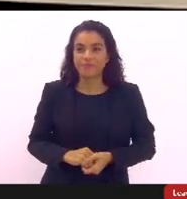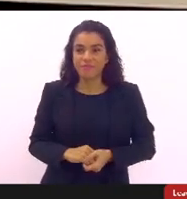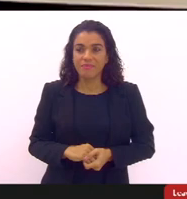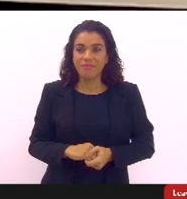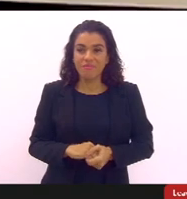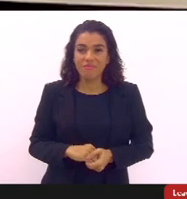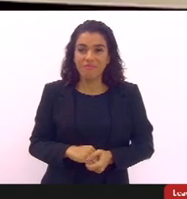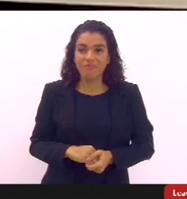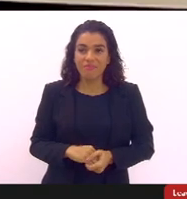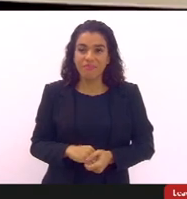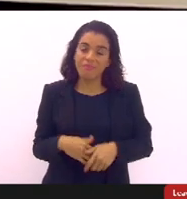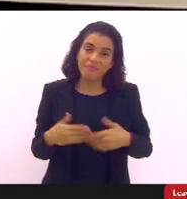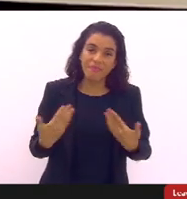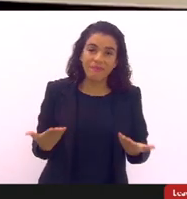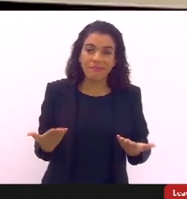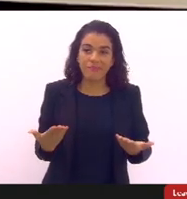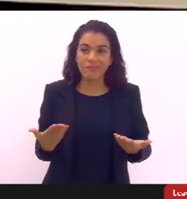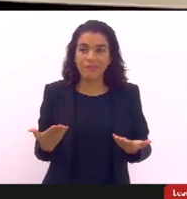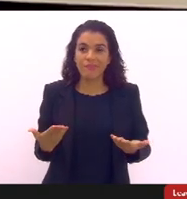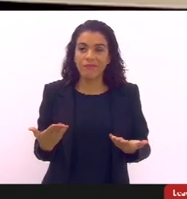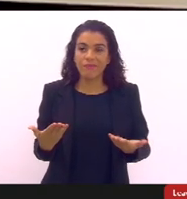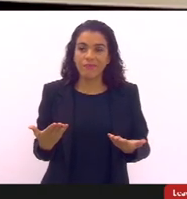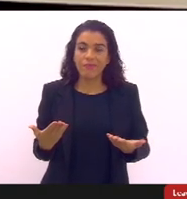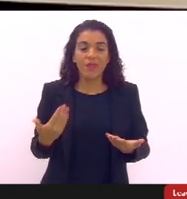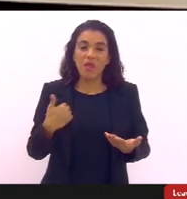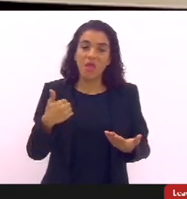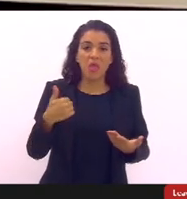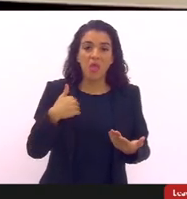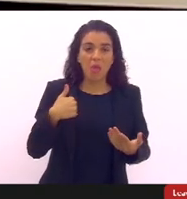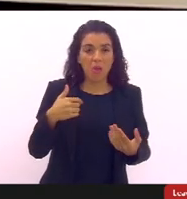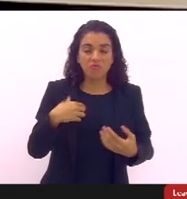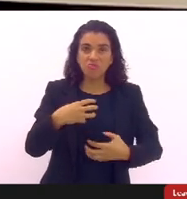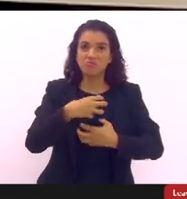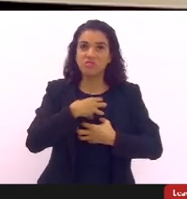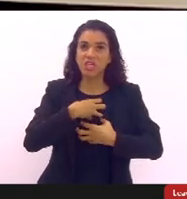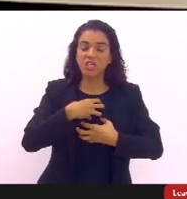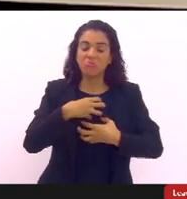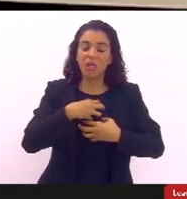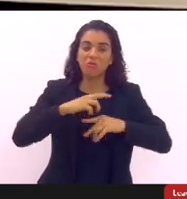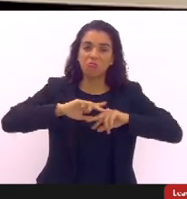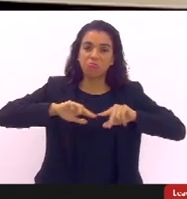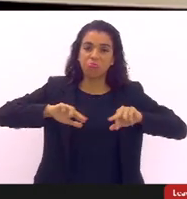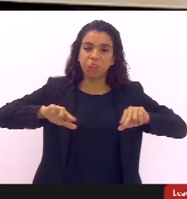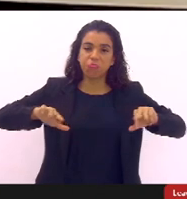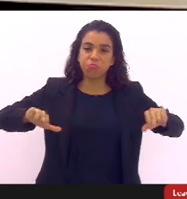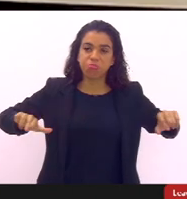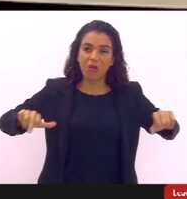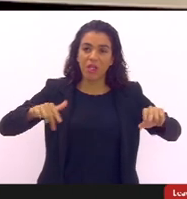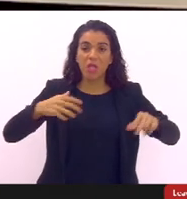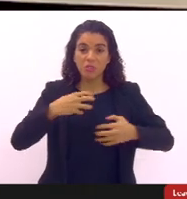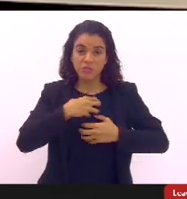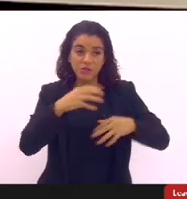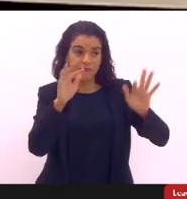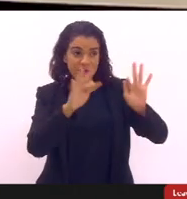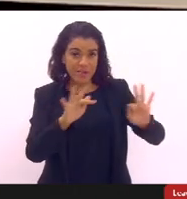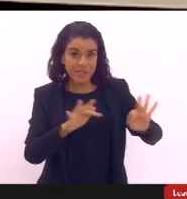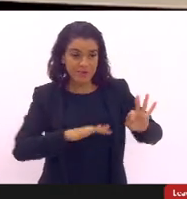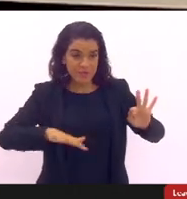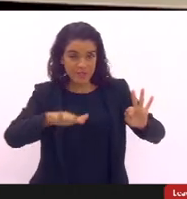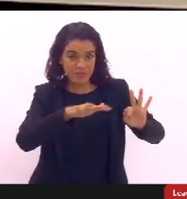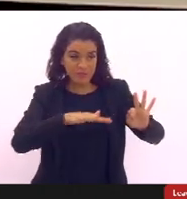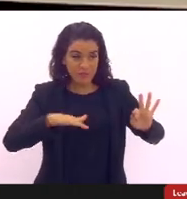indefinição. Então, eu saio daqui com um misto de sentimentos. Né? Fico muito feliz de ver que esse espaço